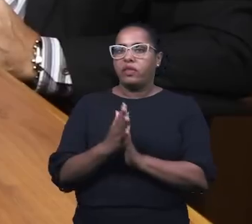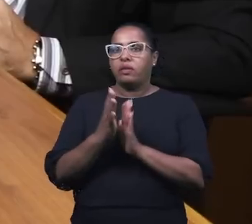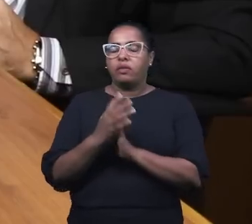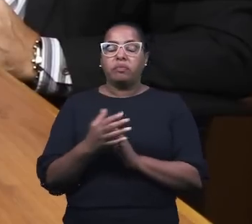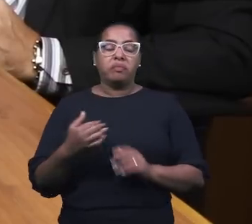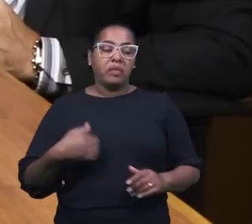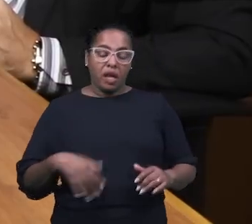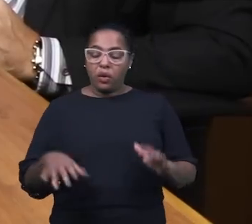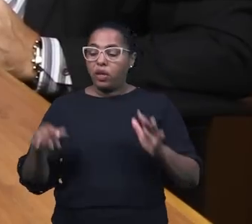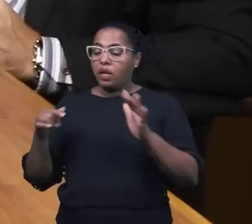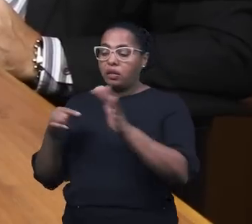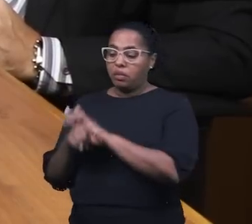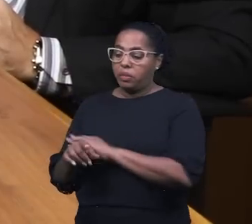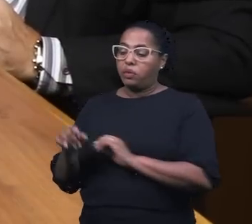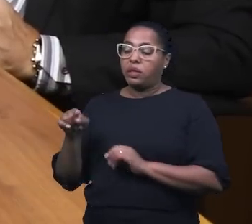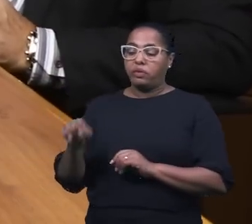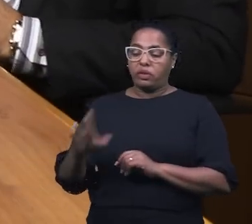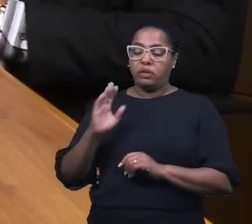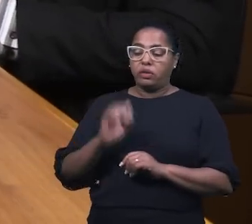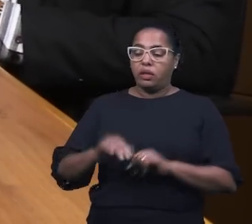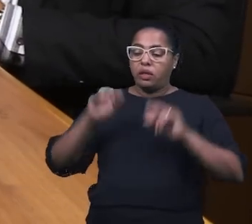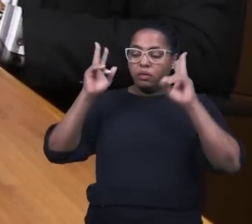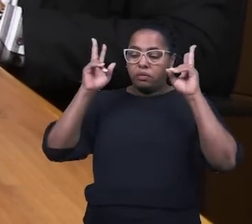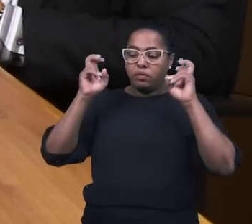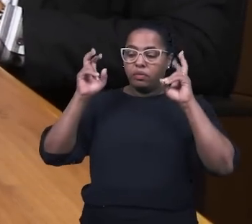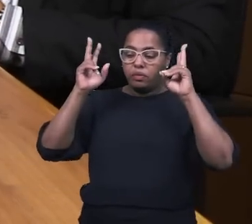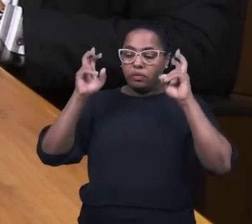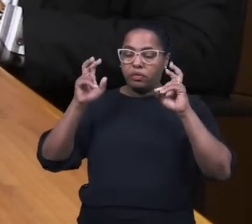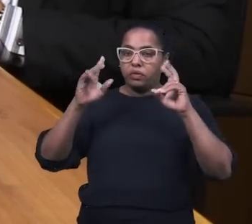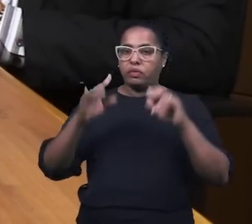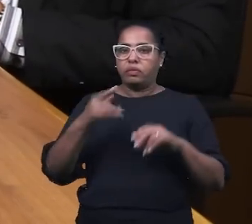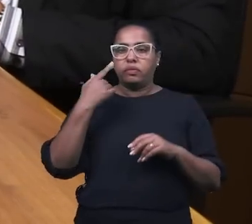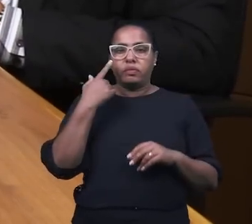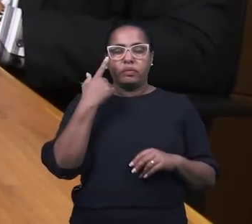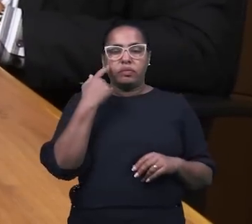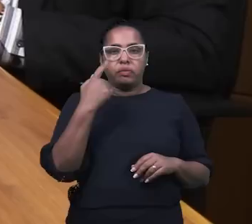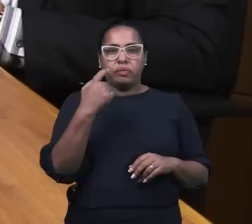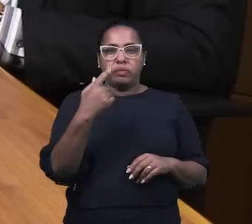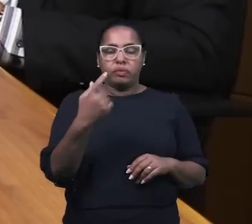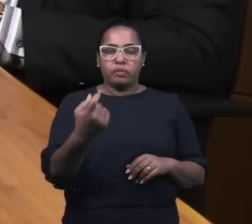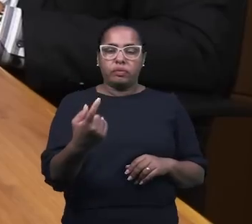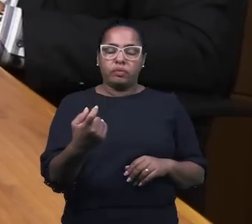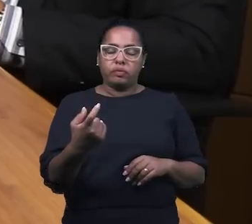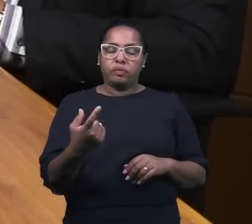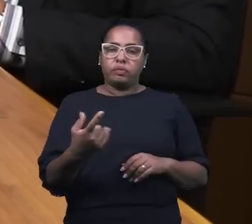perguntar exatamente isso, e você tocou num assunto, Fábio, que é muito interessante,